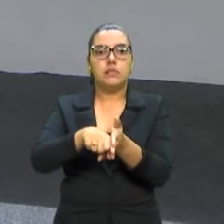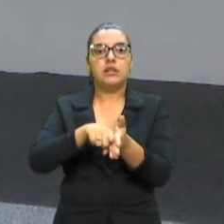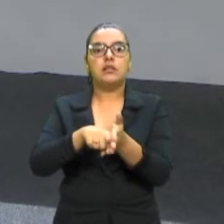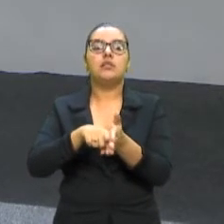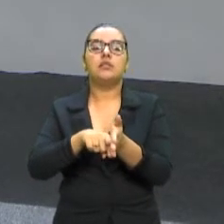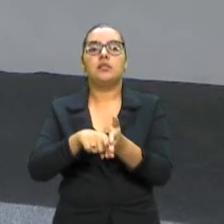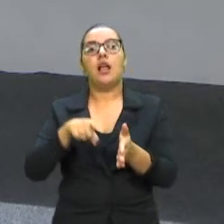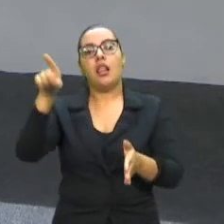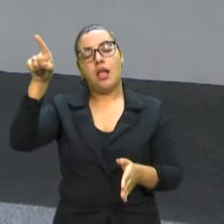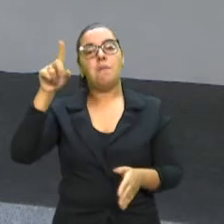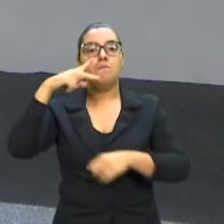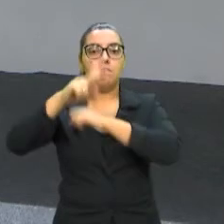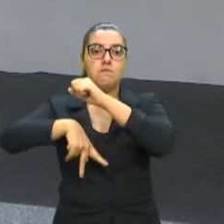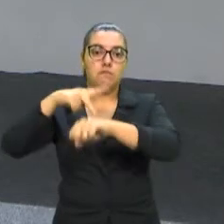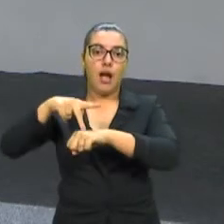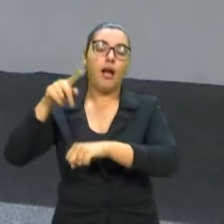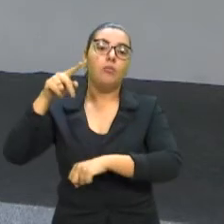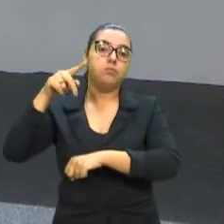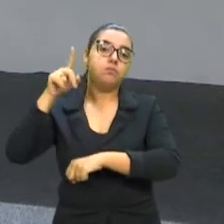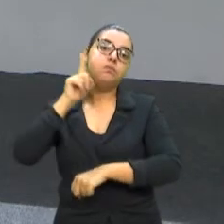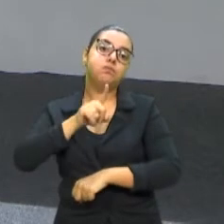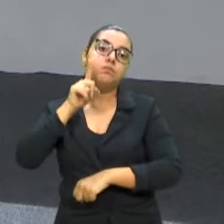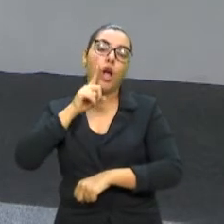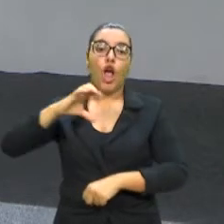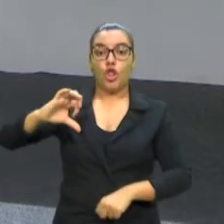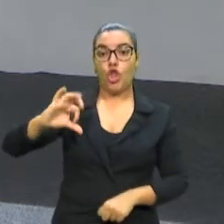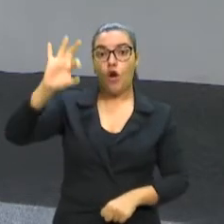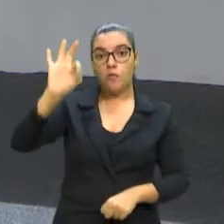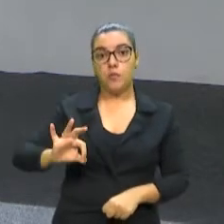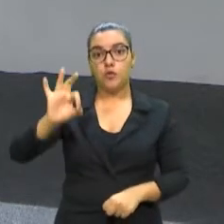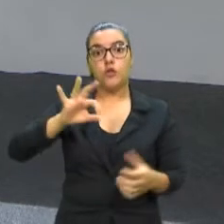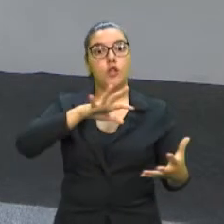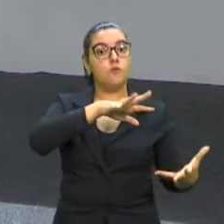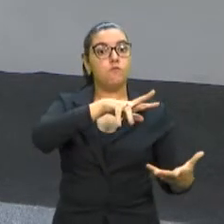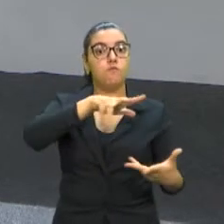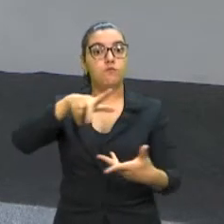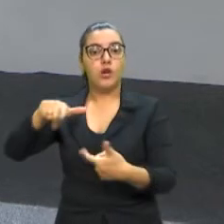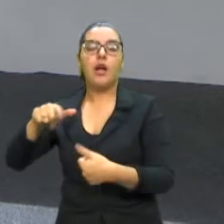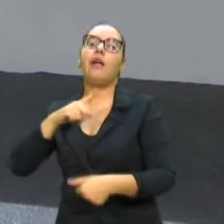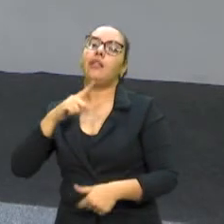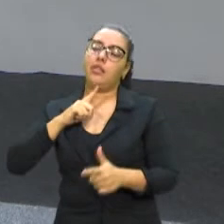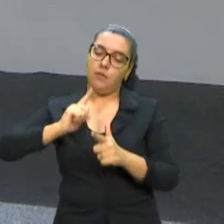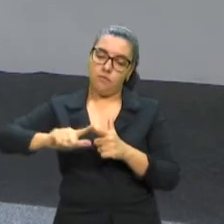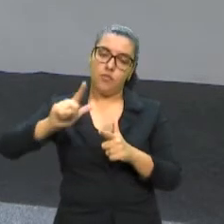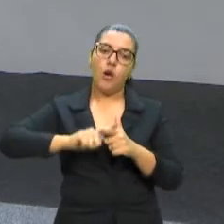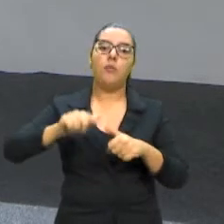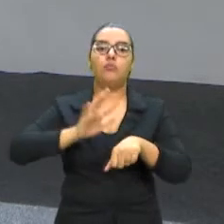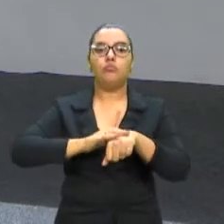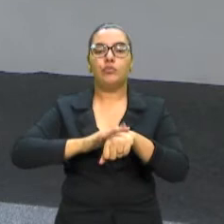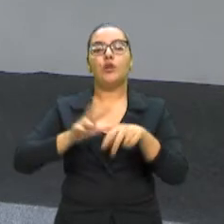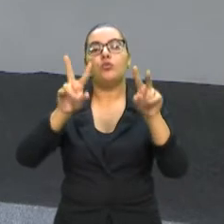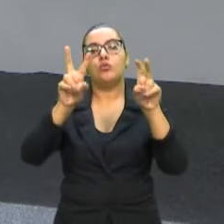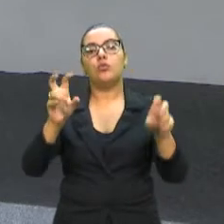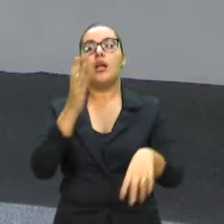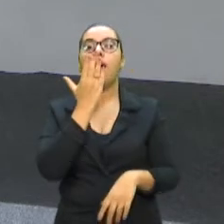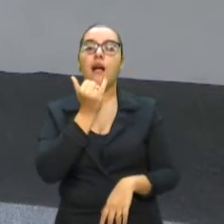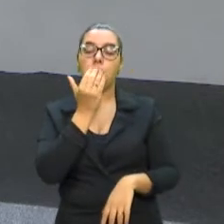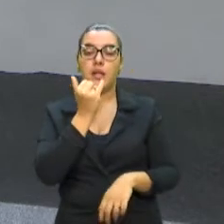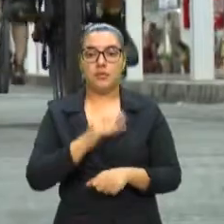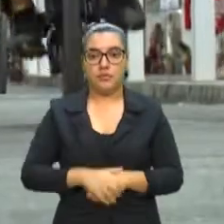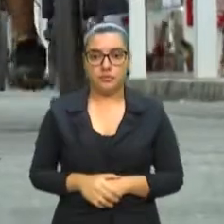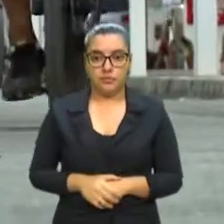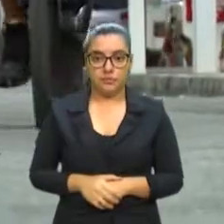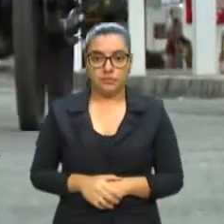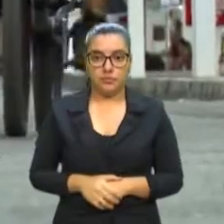norte-americana. Atualmente, 9% da população mundial sofre com doenças relacionadas à alimentação.